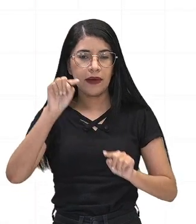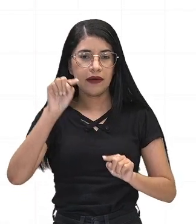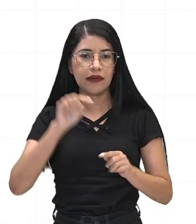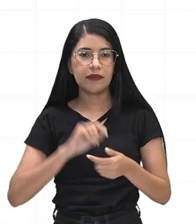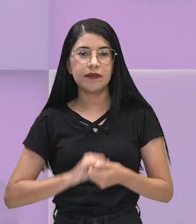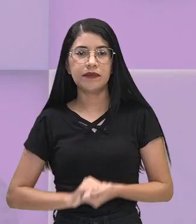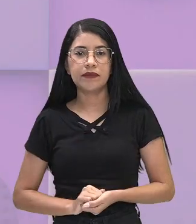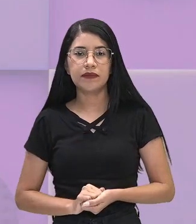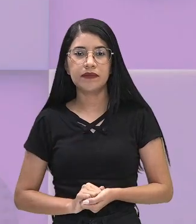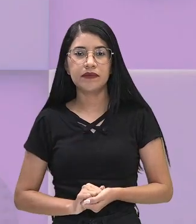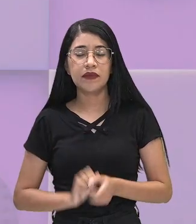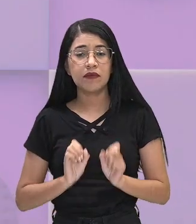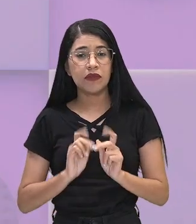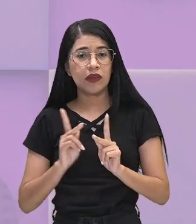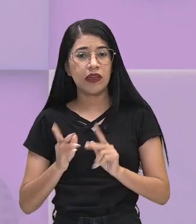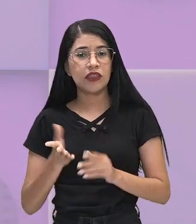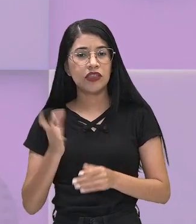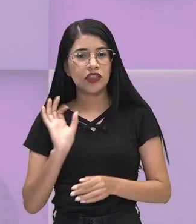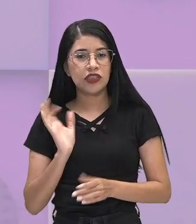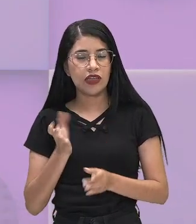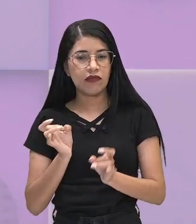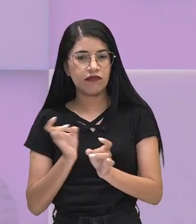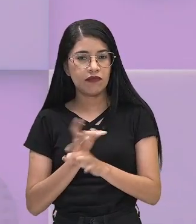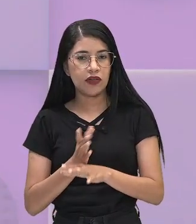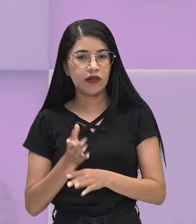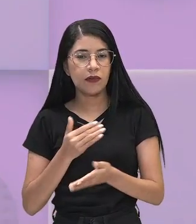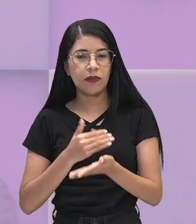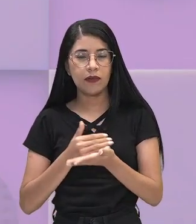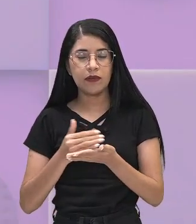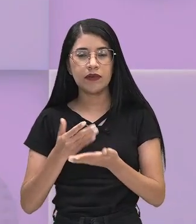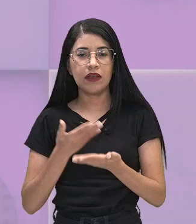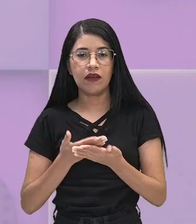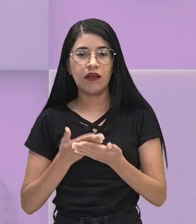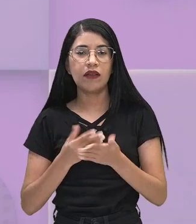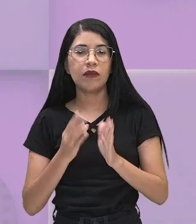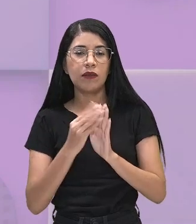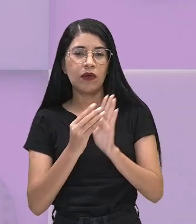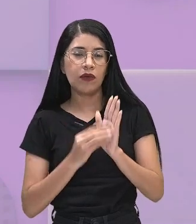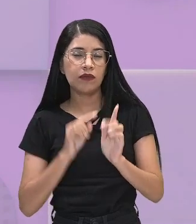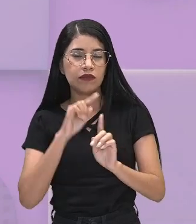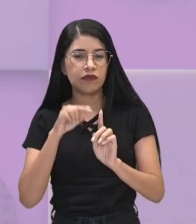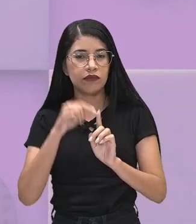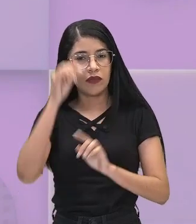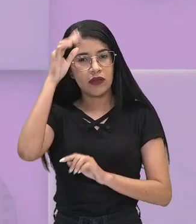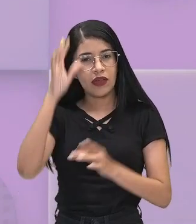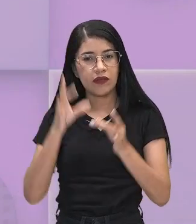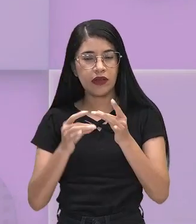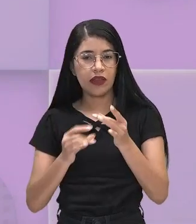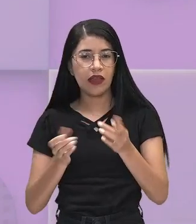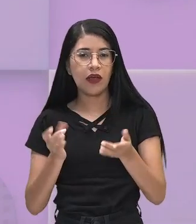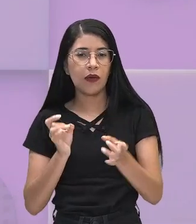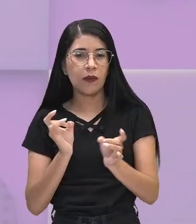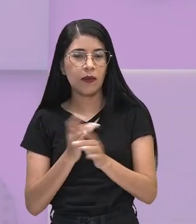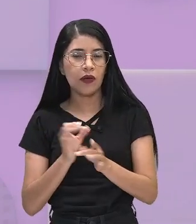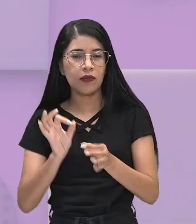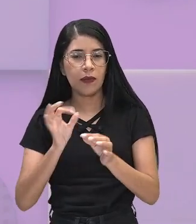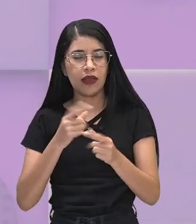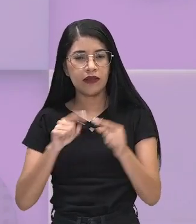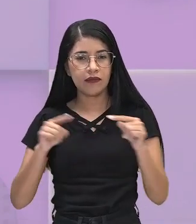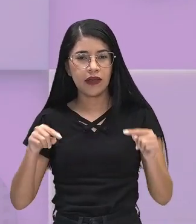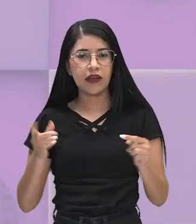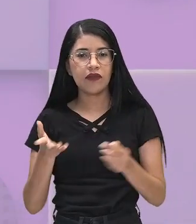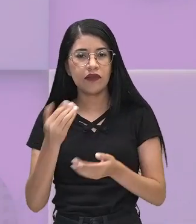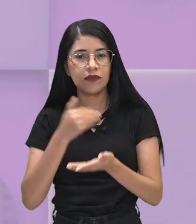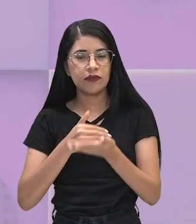transversal. Muito bem, então, esse é o nosso objeto de conhecimento e o nosso detalhamento. Então, pegue seu caderno, pegue sua caneta